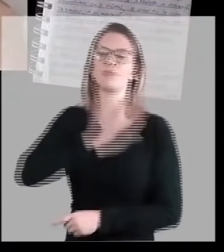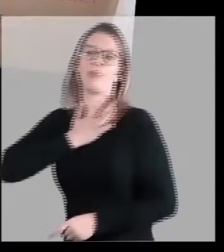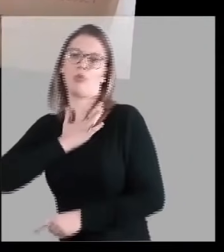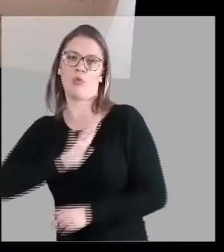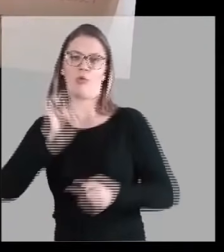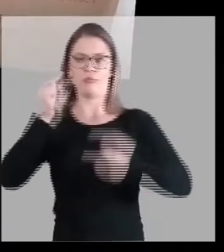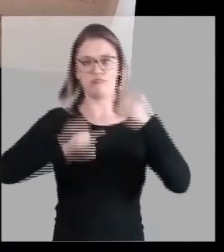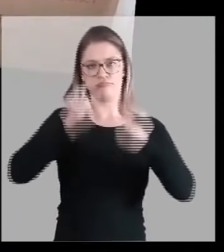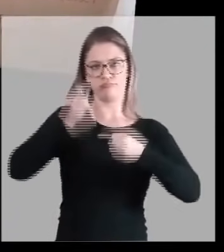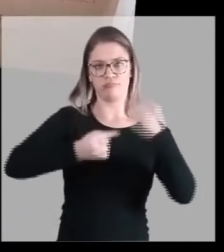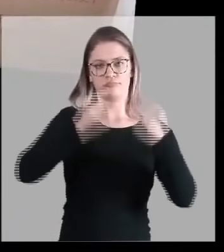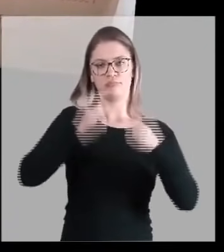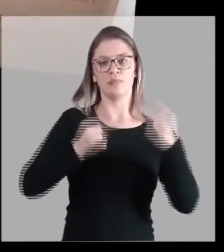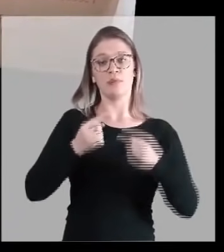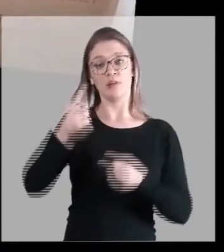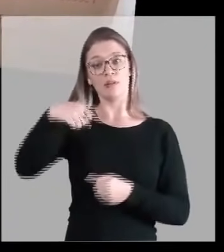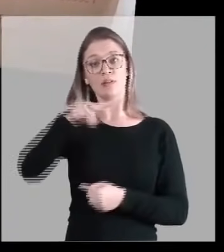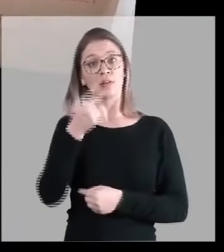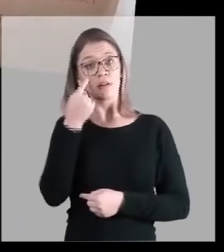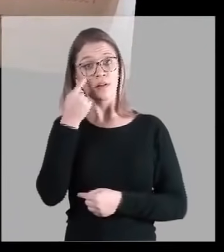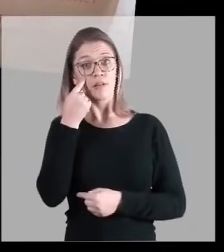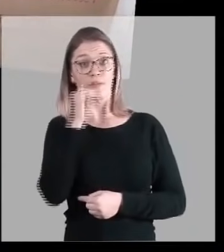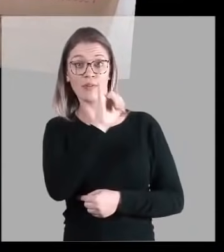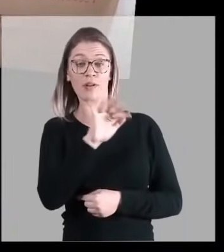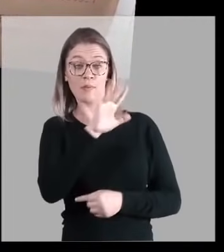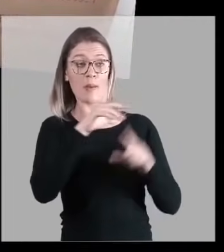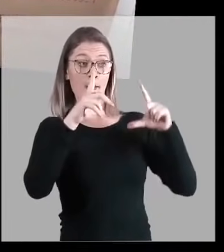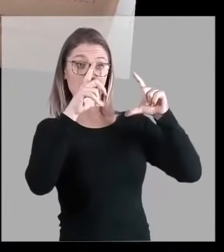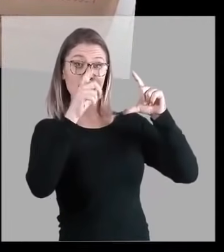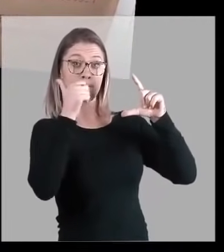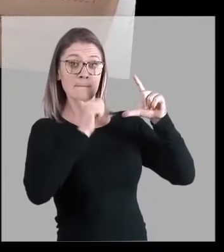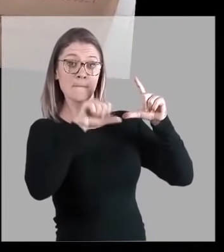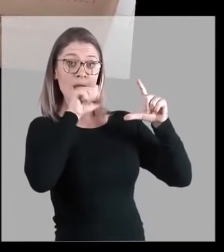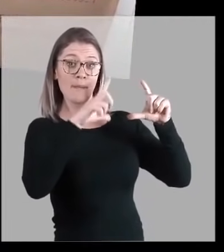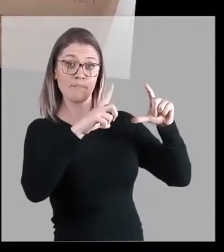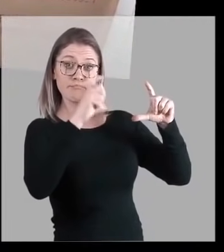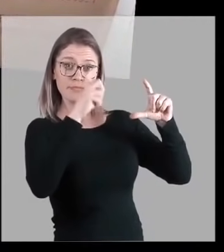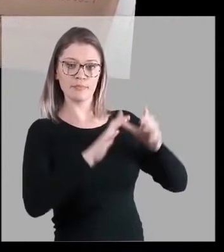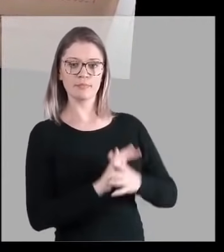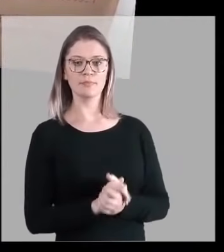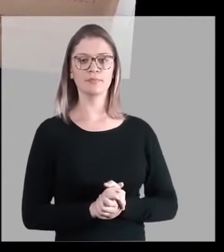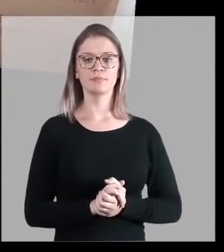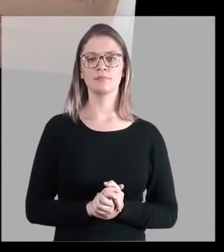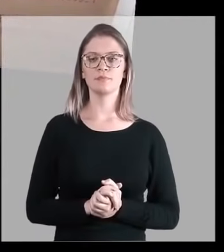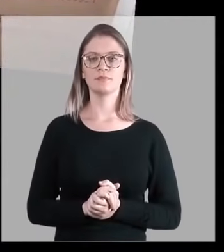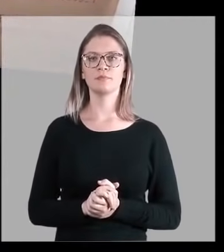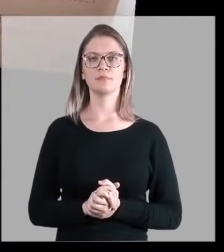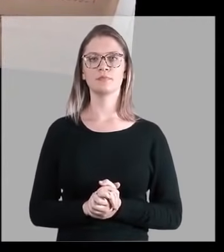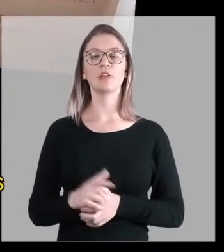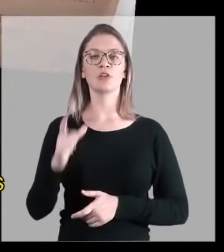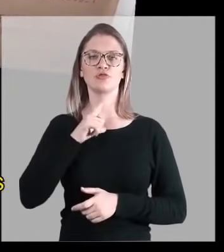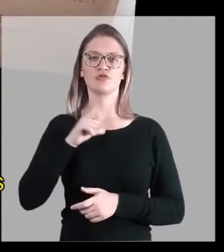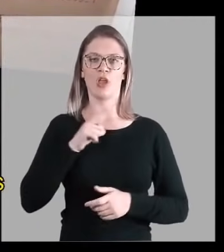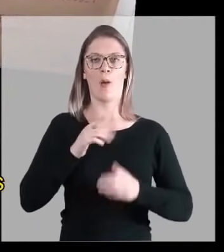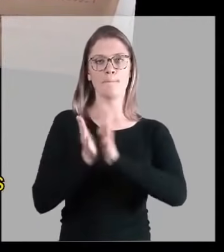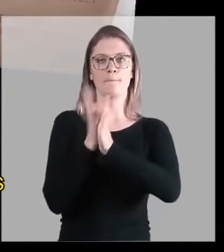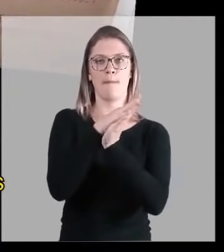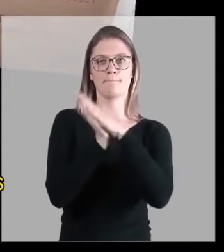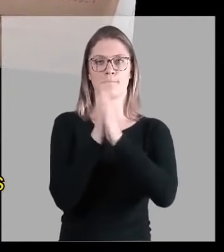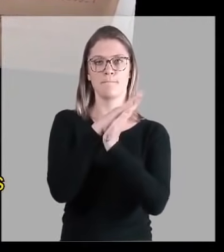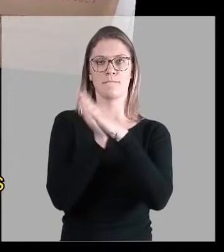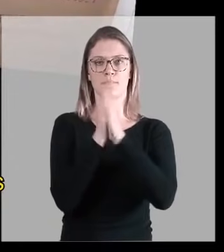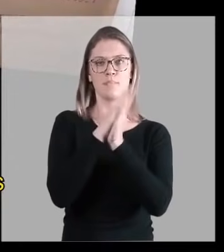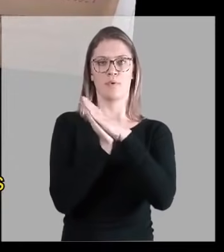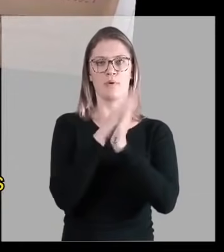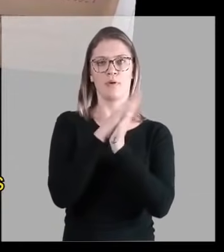espectro político. Vocês veem aí uma imagem de um cartaz que a mãe fotografou. A Bayomi é um estilo de bonequinha, essa bonequinha que os senhores veem